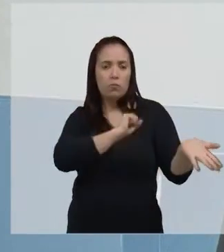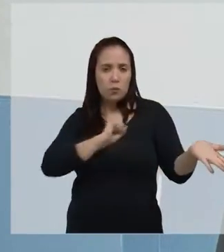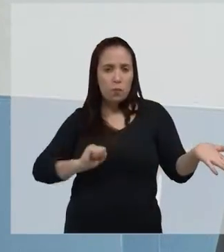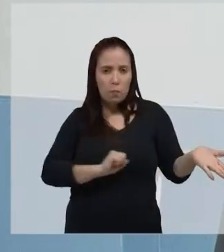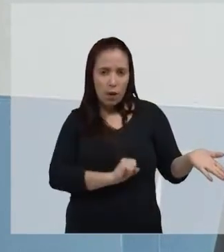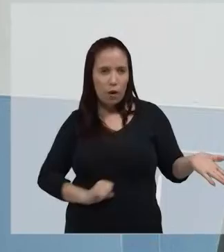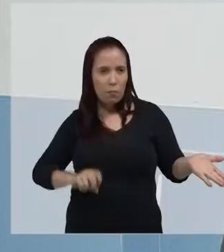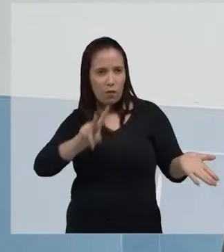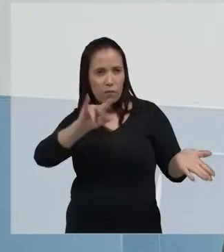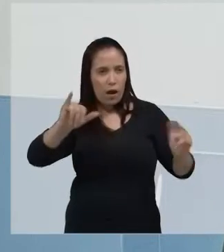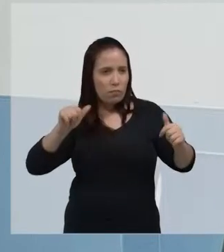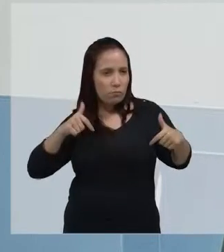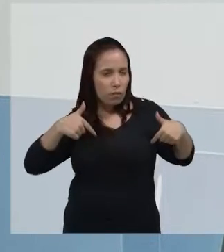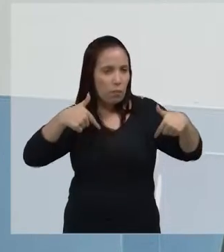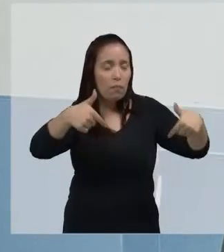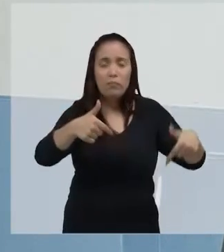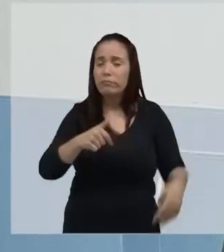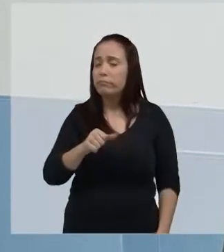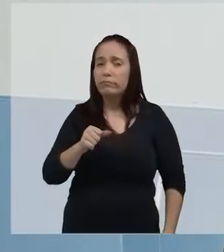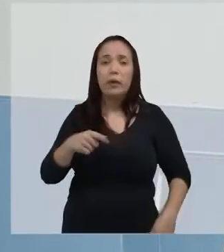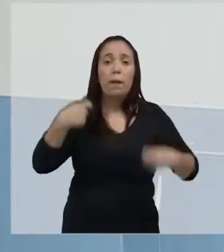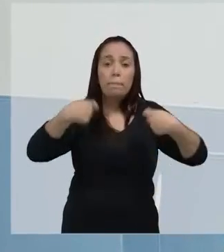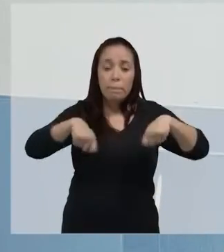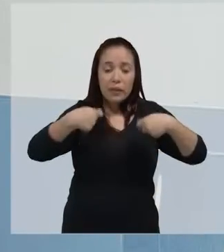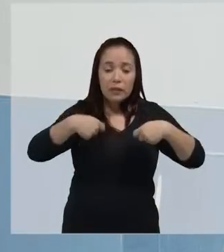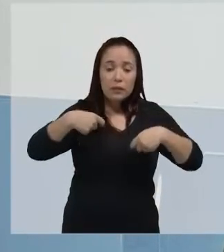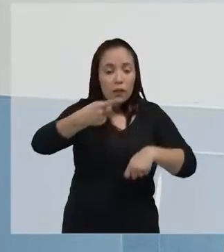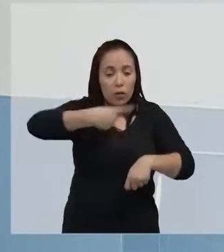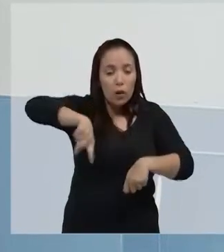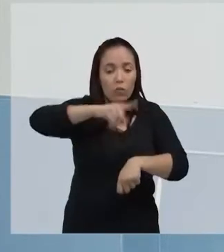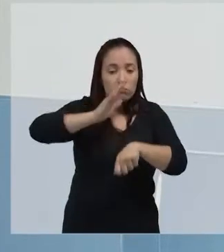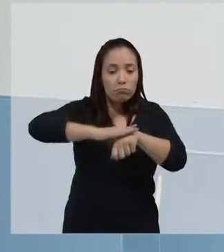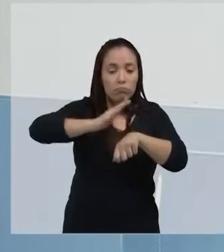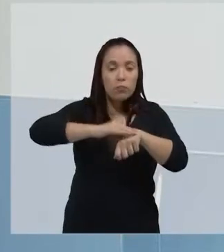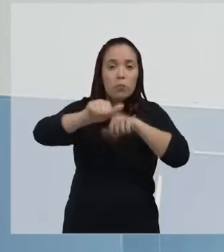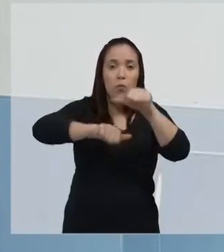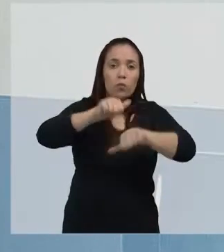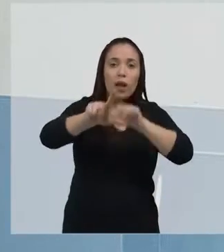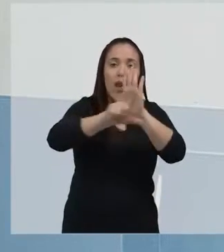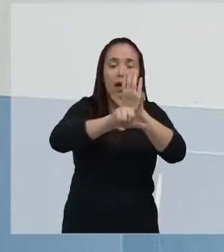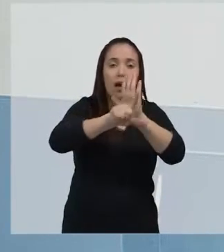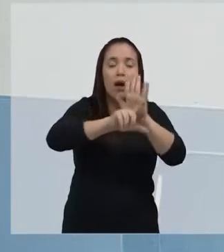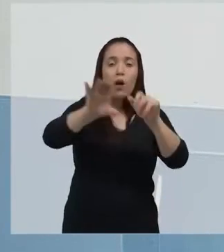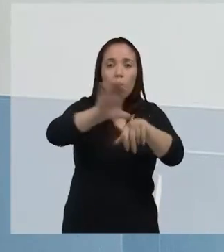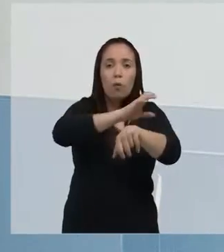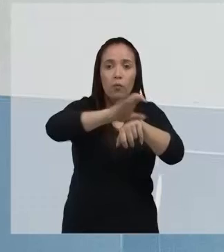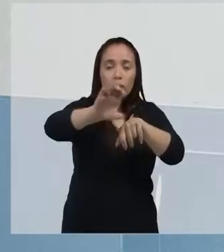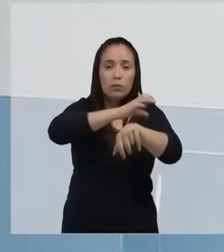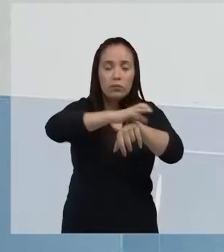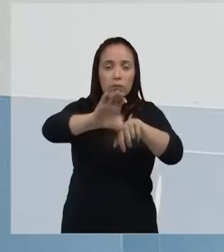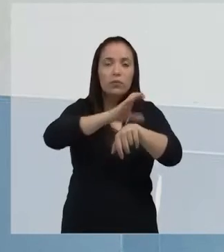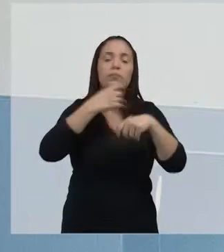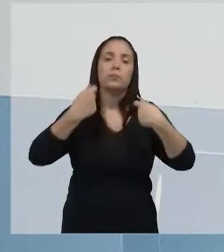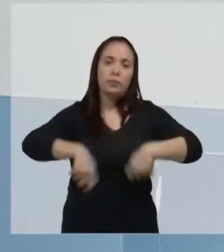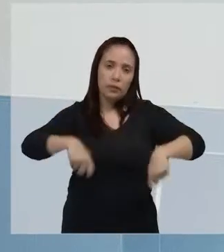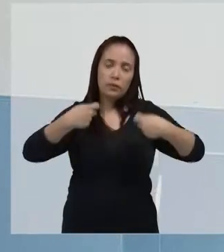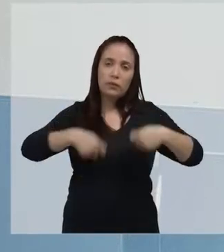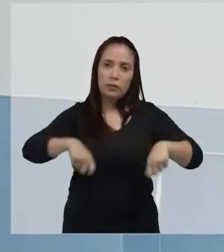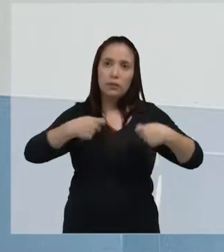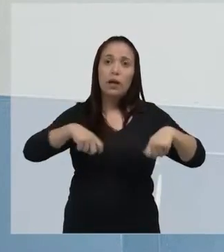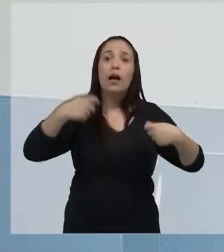não. Isso são mudanças na nossa Constituição que precisam ser feitas, estruturais. E só quem pode fazer